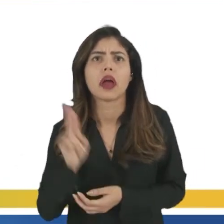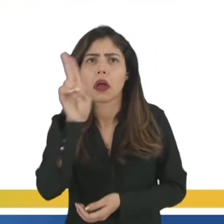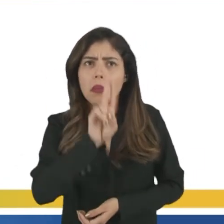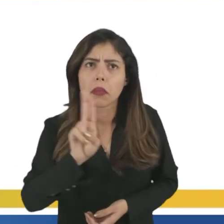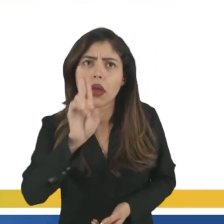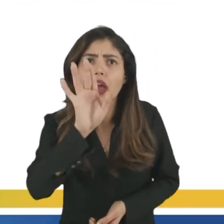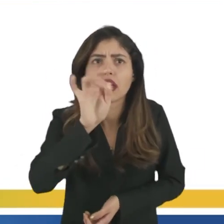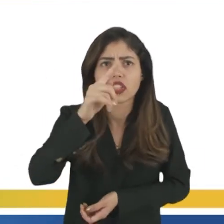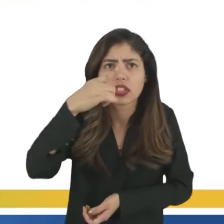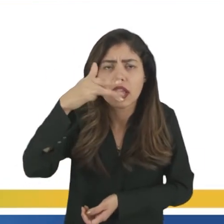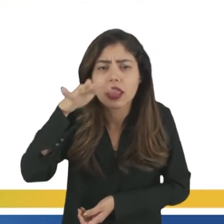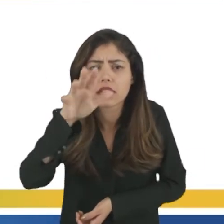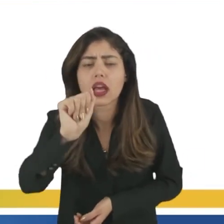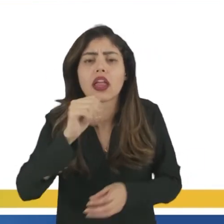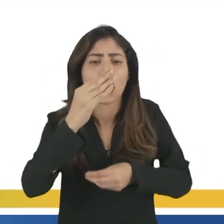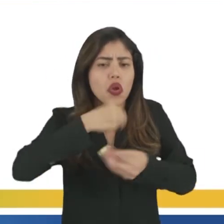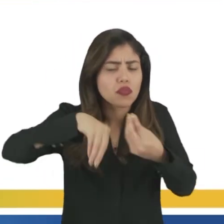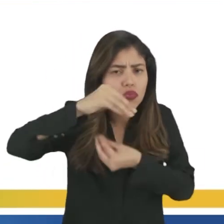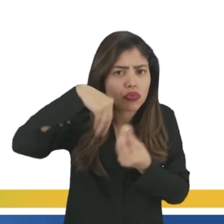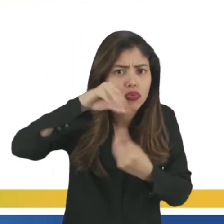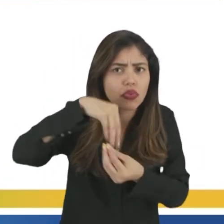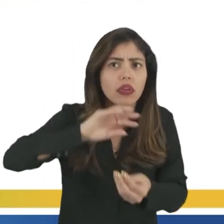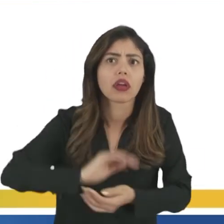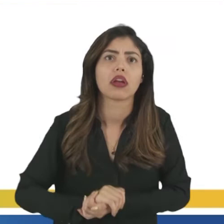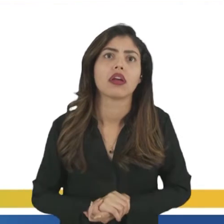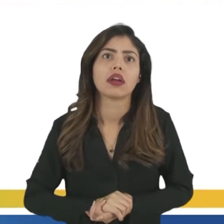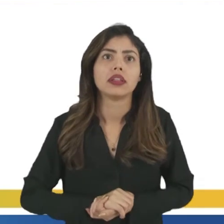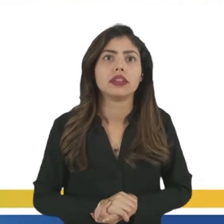Ou seja, existia uma mistura de